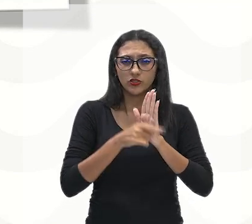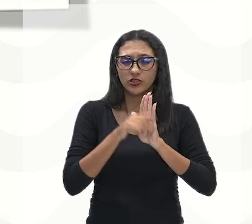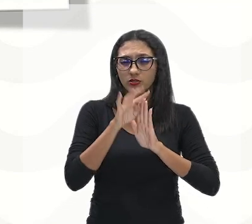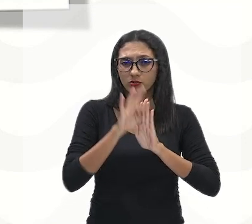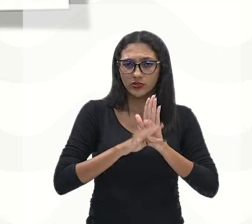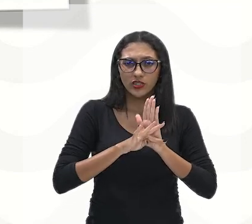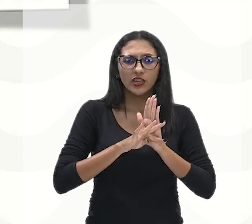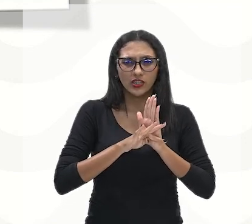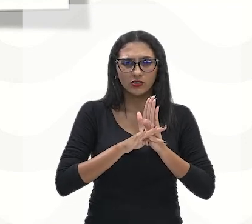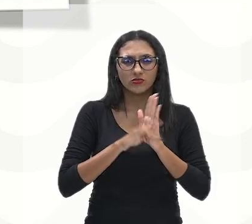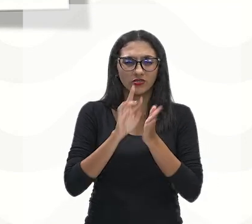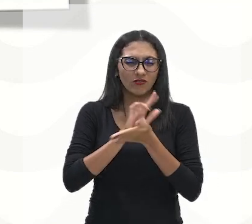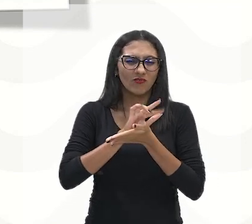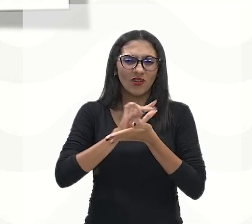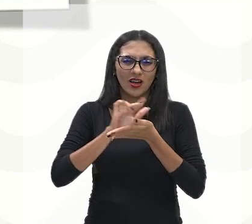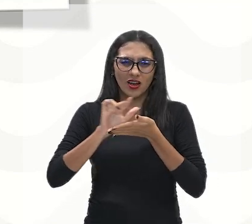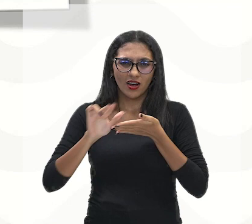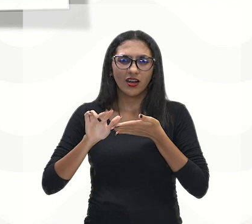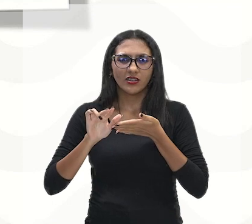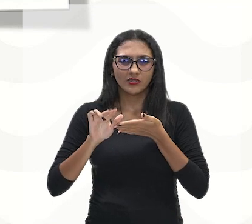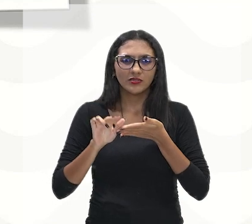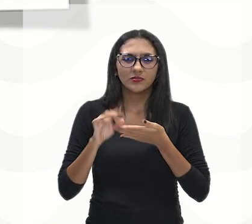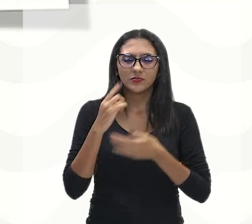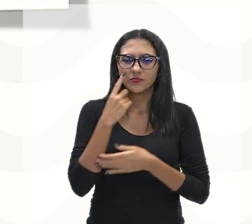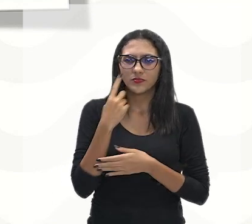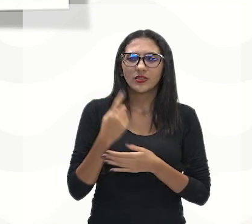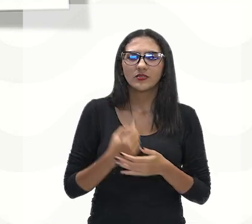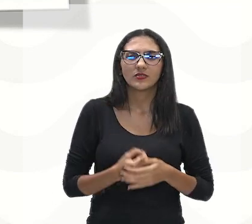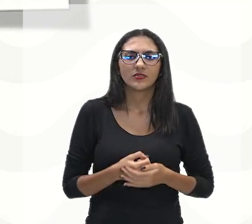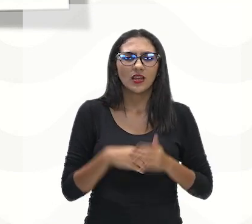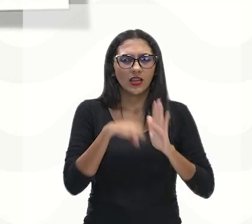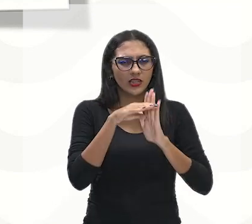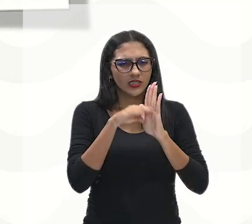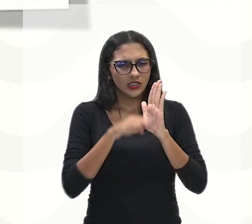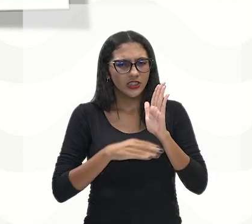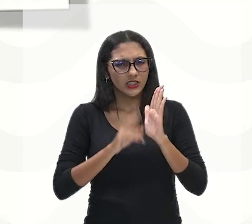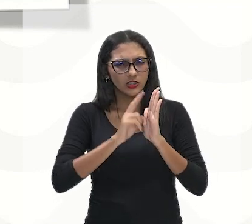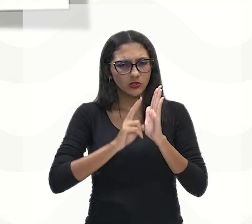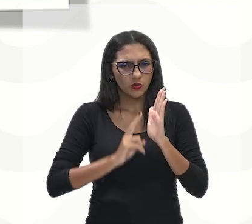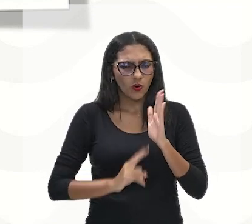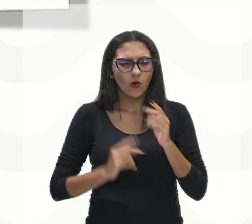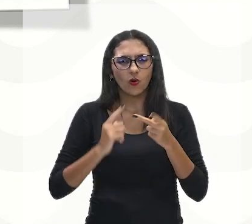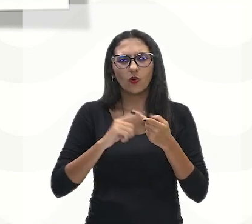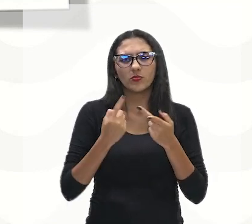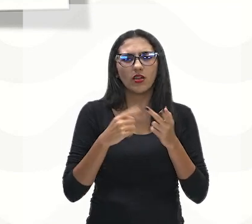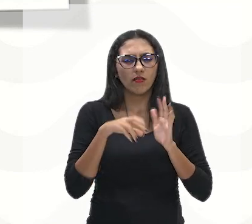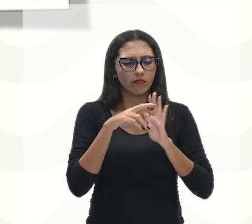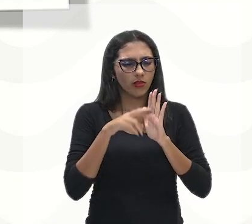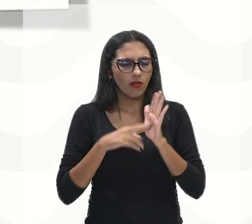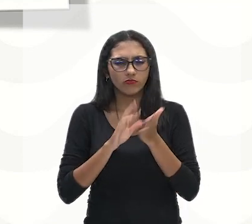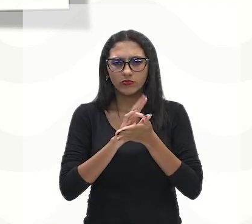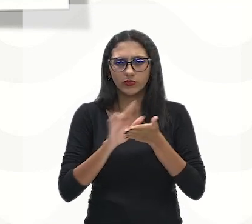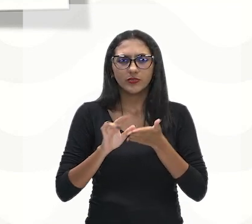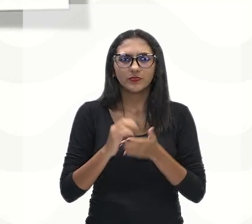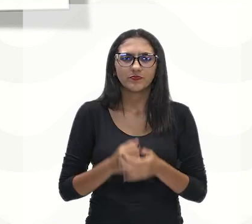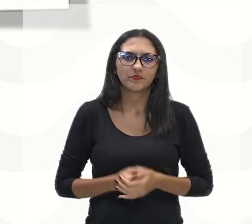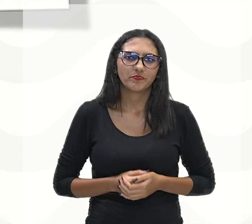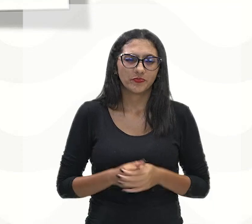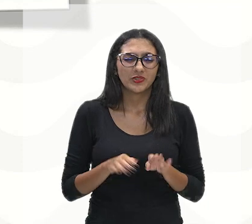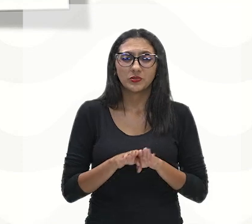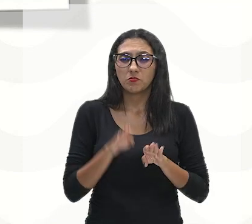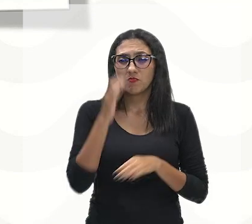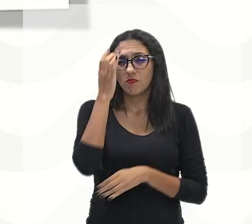aqui. List, diary, magazine, recipe. Também está fácil esse aqui porque nós temos